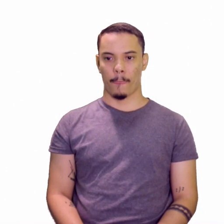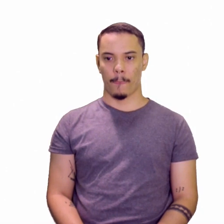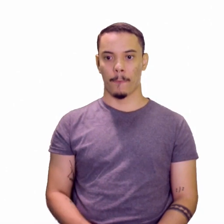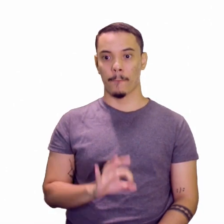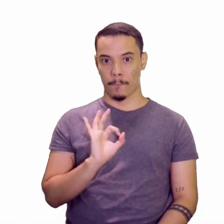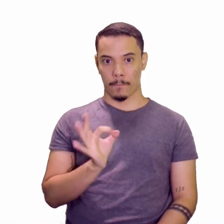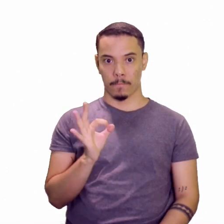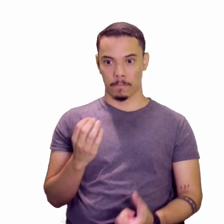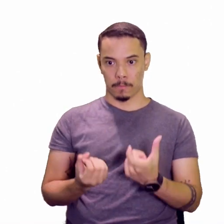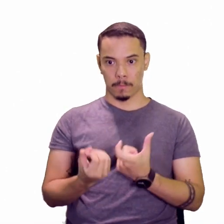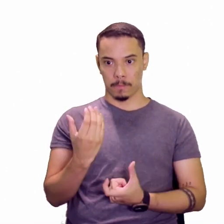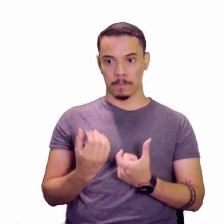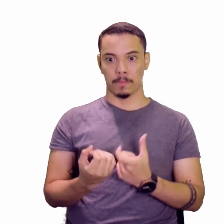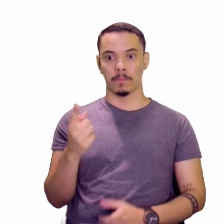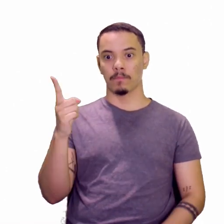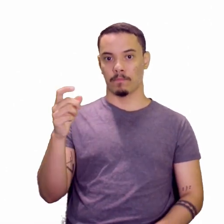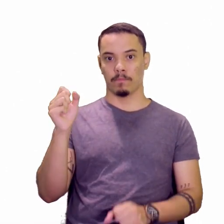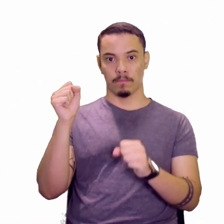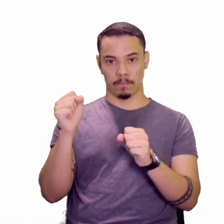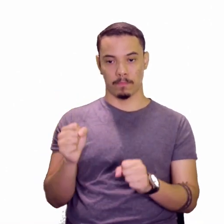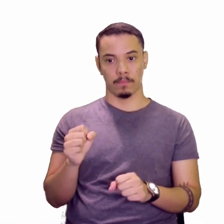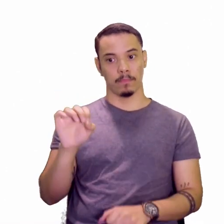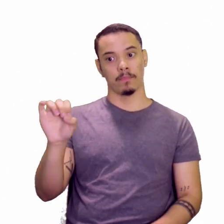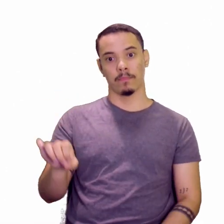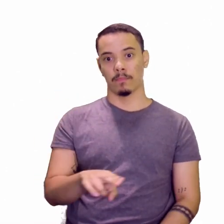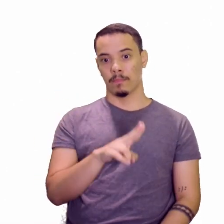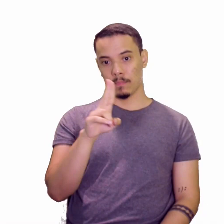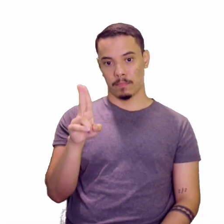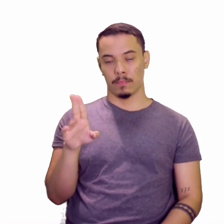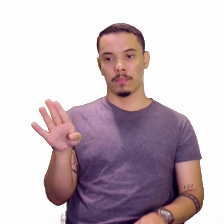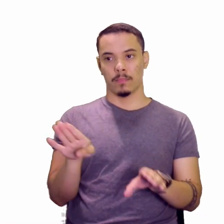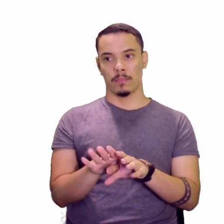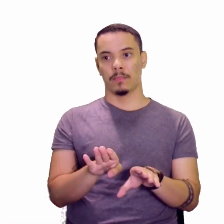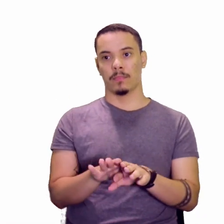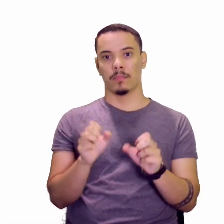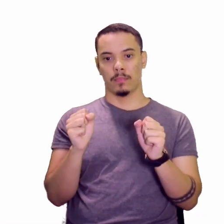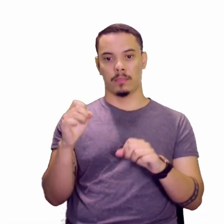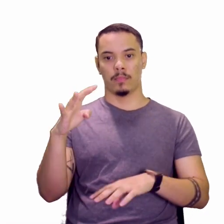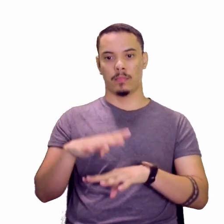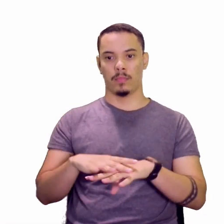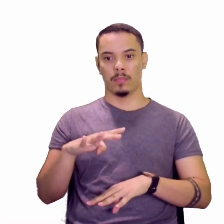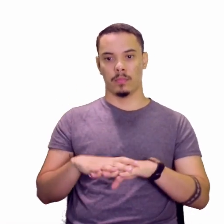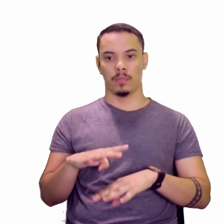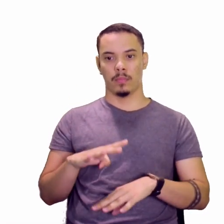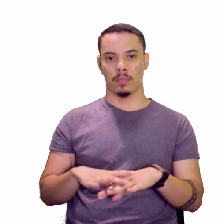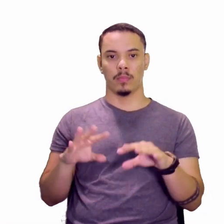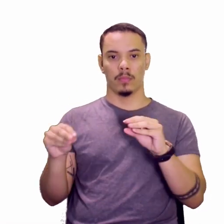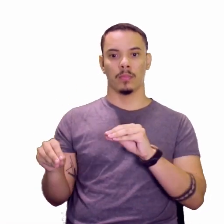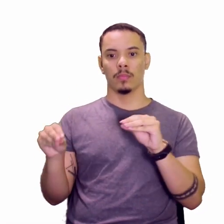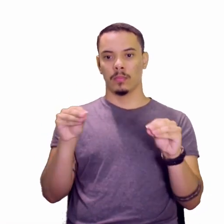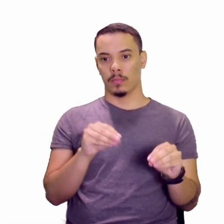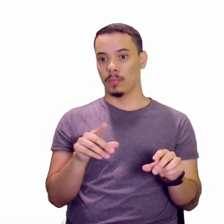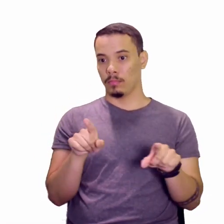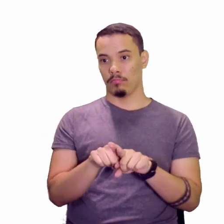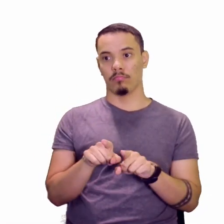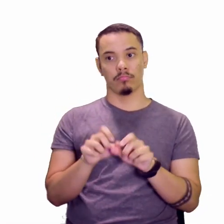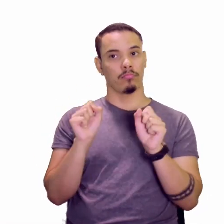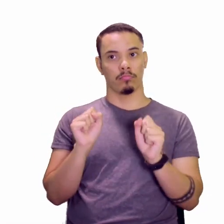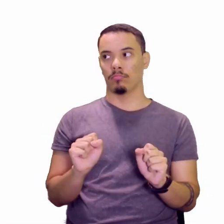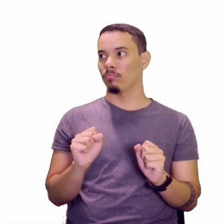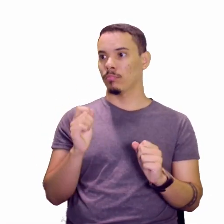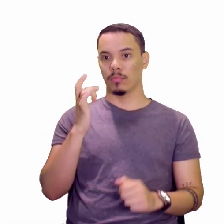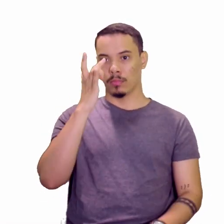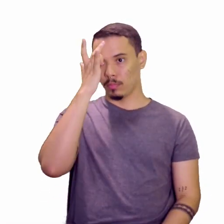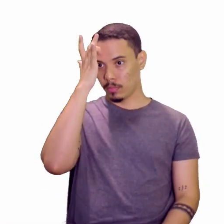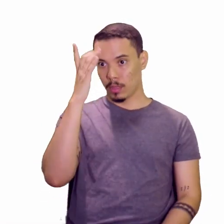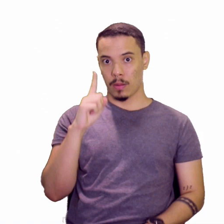Certinho? Então a gente pode construir daqui. Ou se você quiser, né, fazer a parte matemática, passar para o outro lado também, tranquilo,